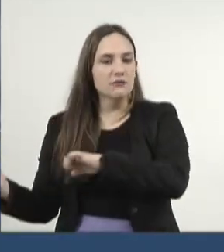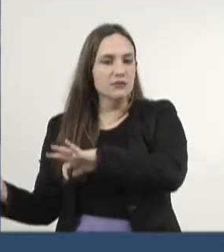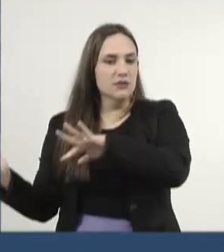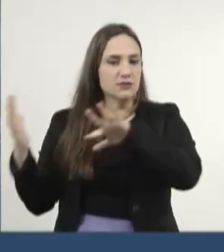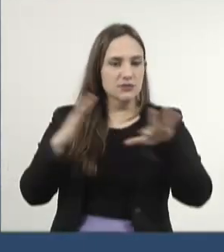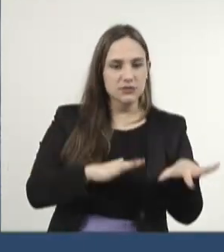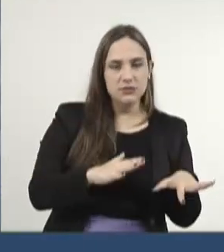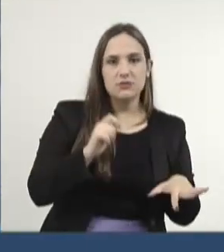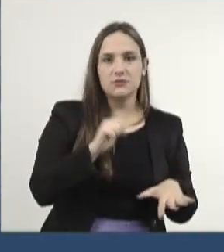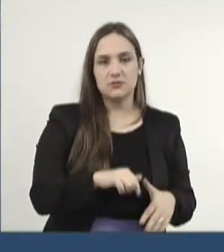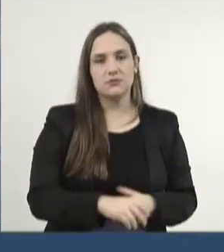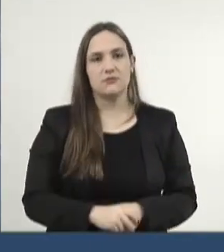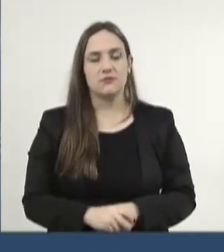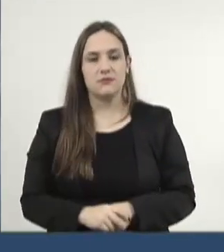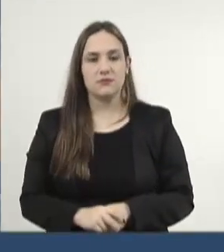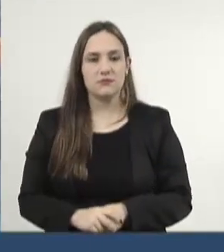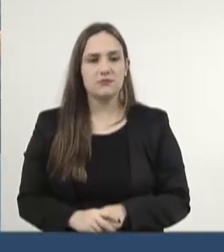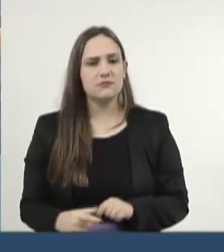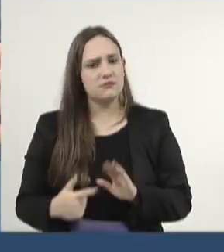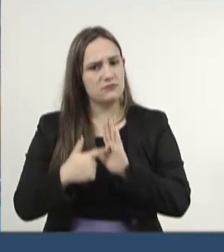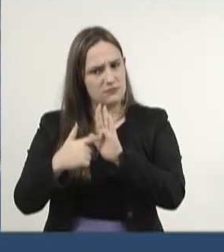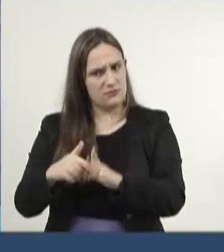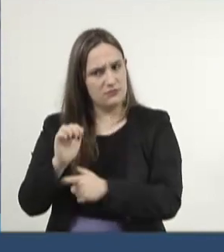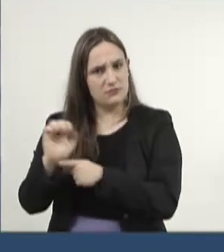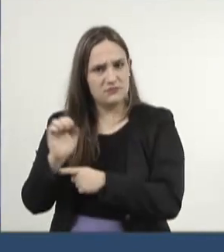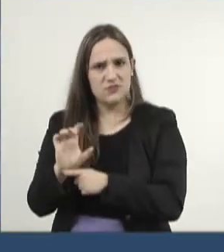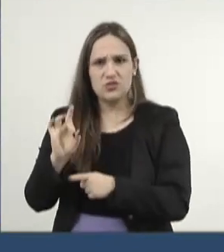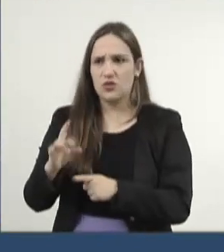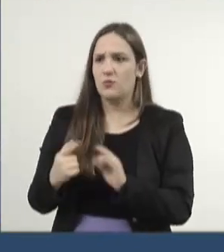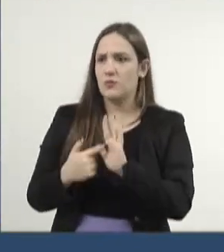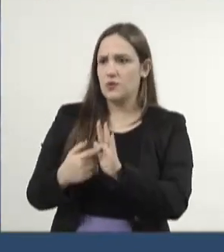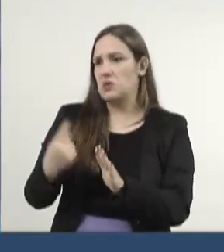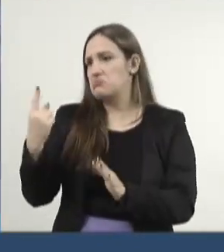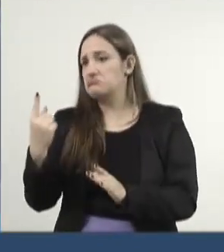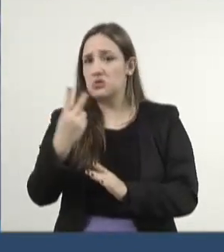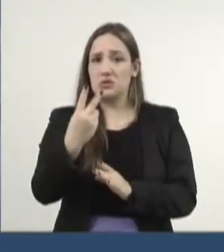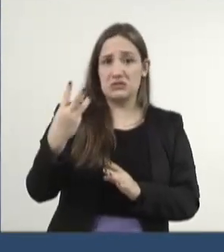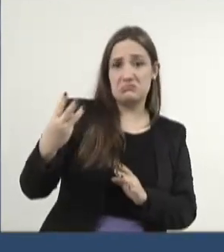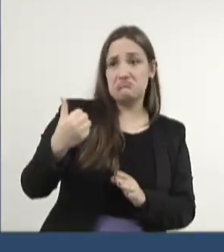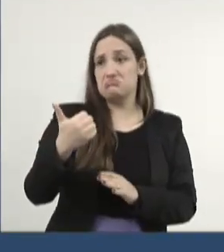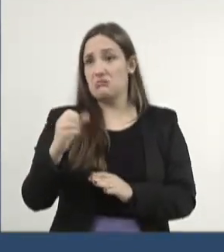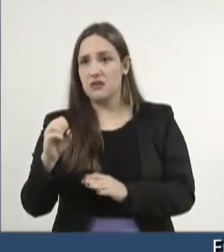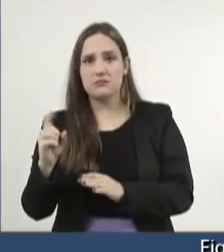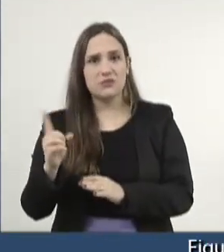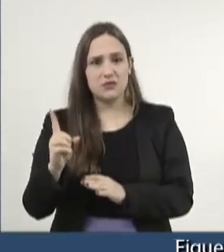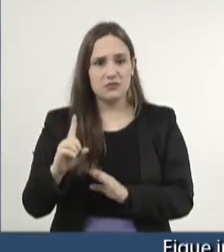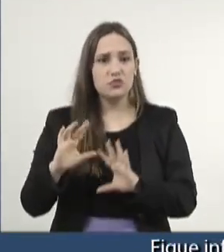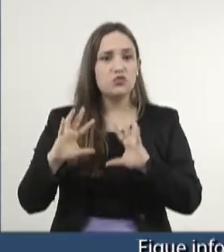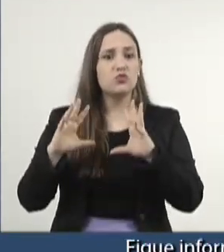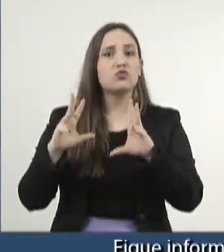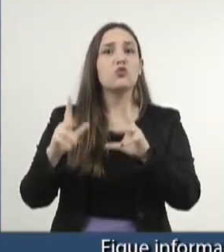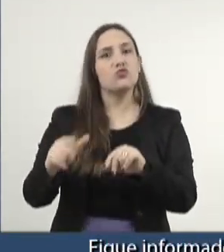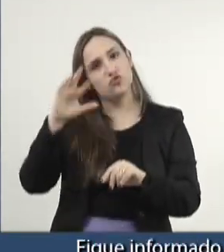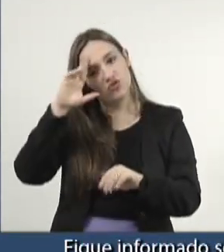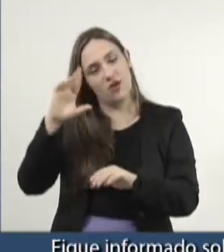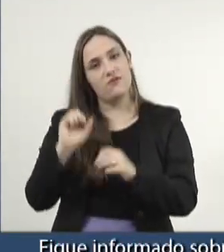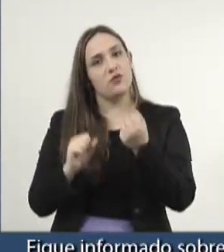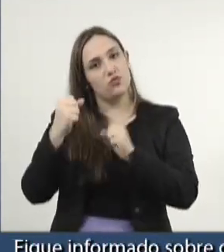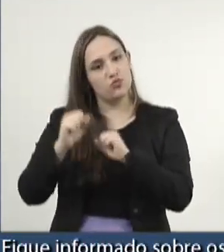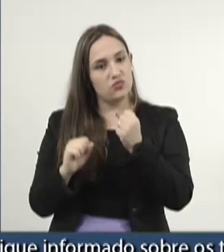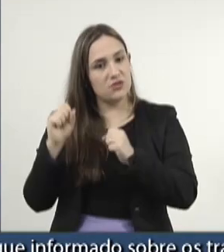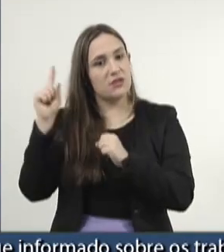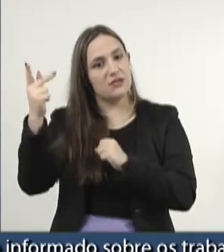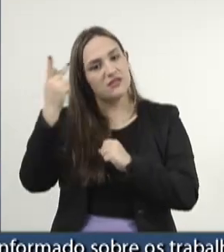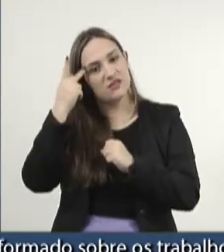proativo, levar o estado, mostrar, não para 1, 2, 10 empresários, mas mostrar para os industriais de São Paulo,